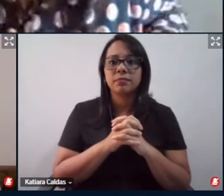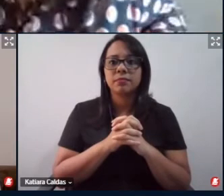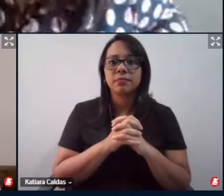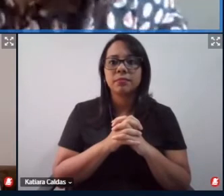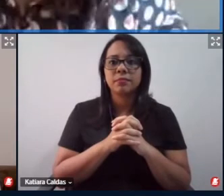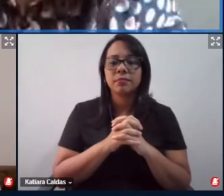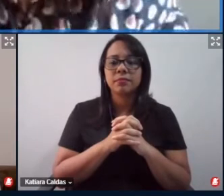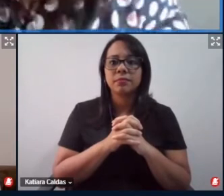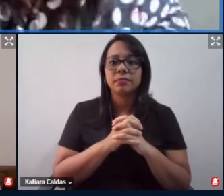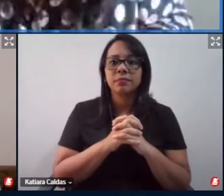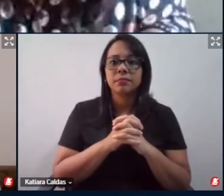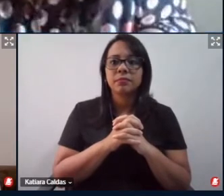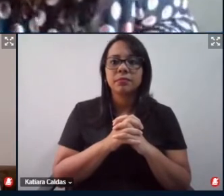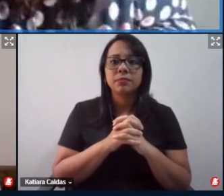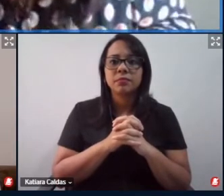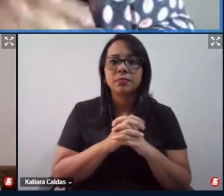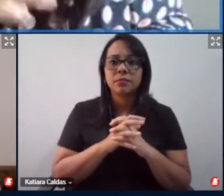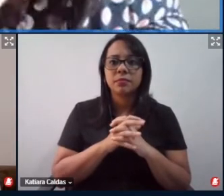Bom,